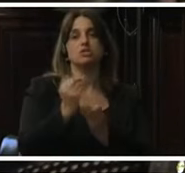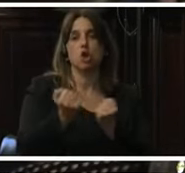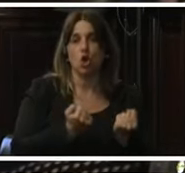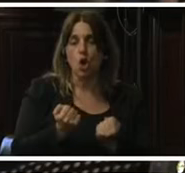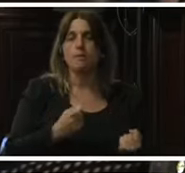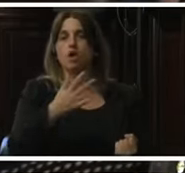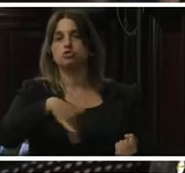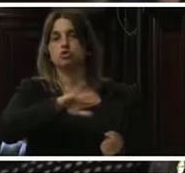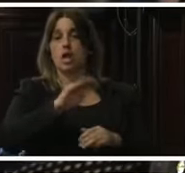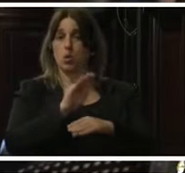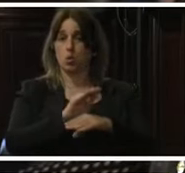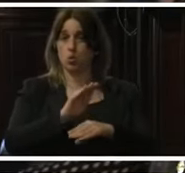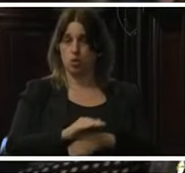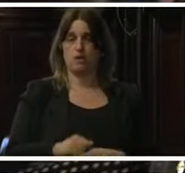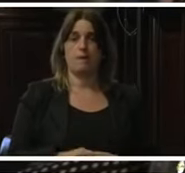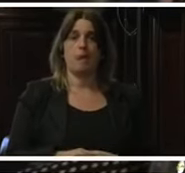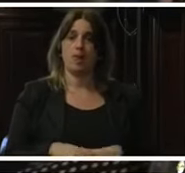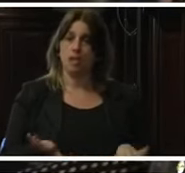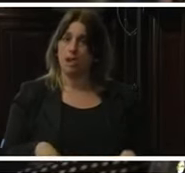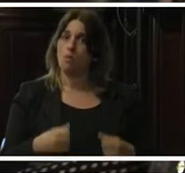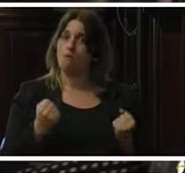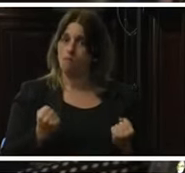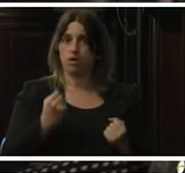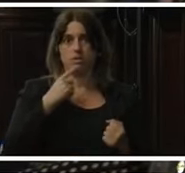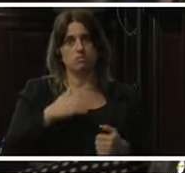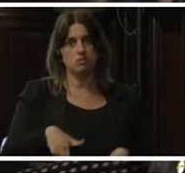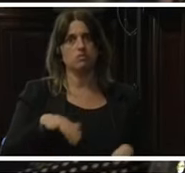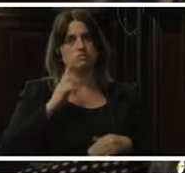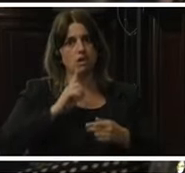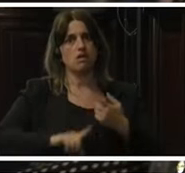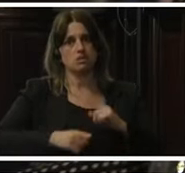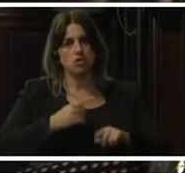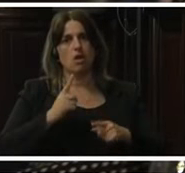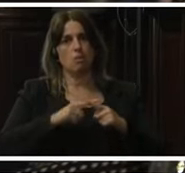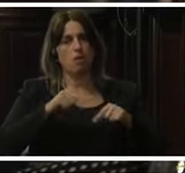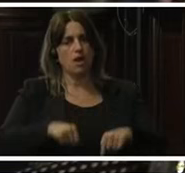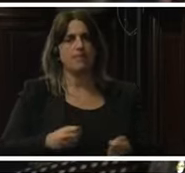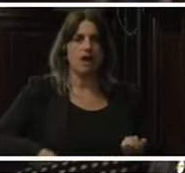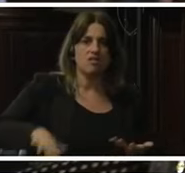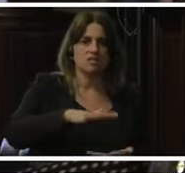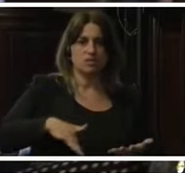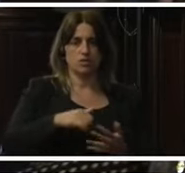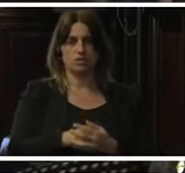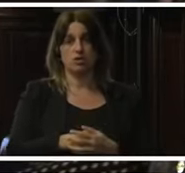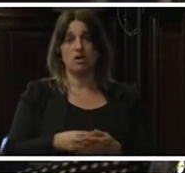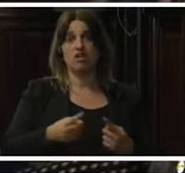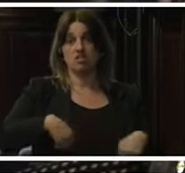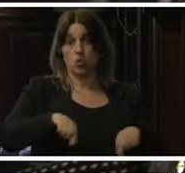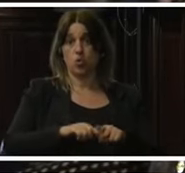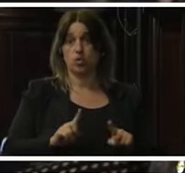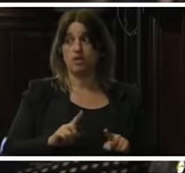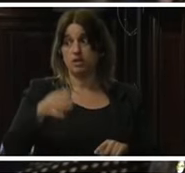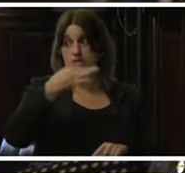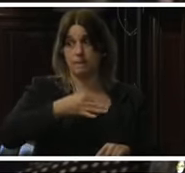fortemente envolvida os afetados também por esta situação só isso que vocês nos estados vivendo então eu queria